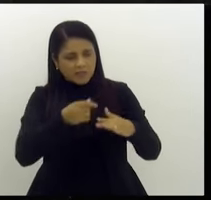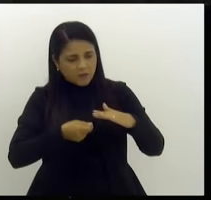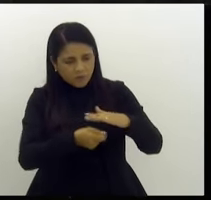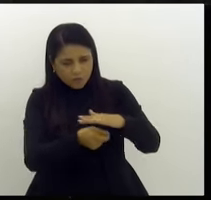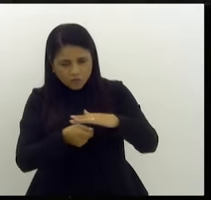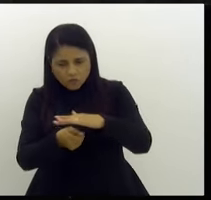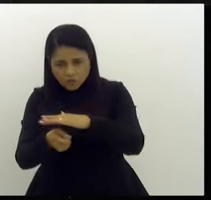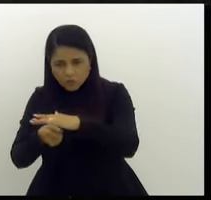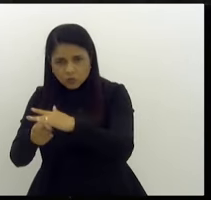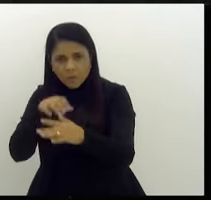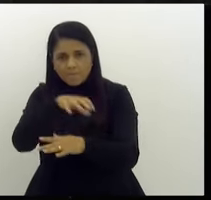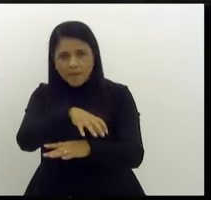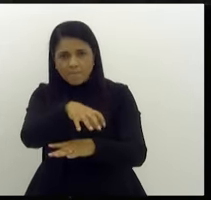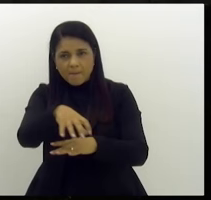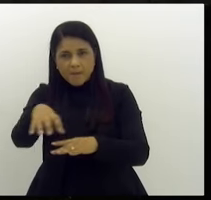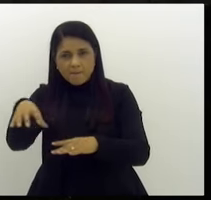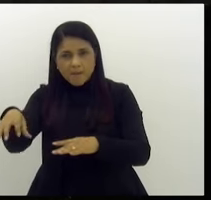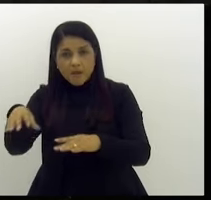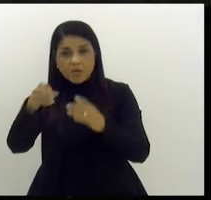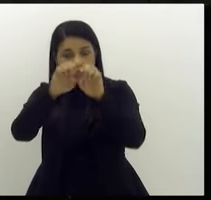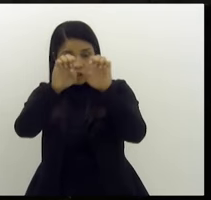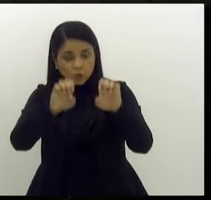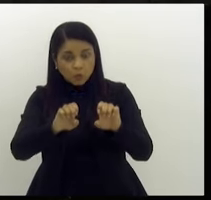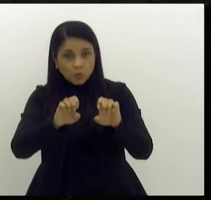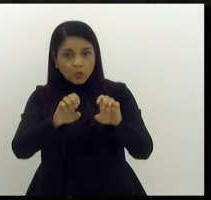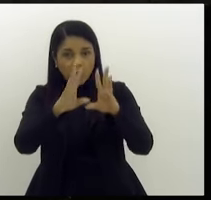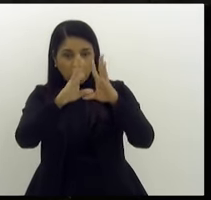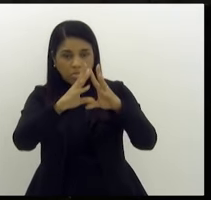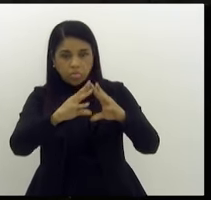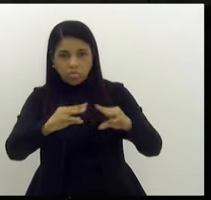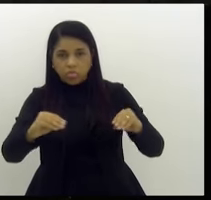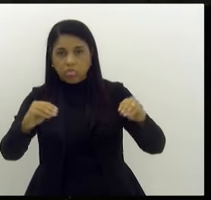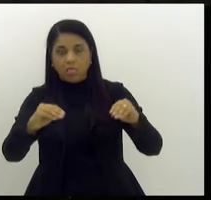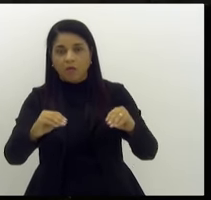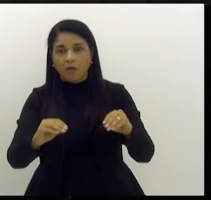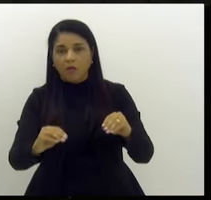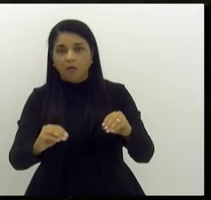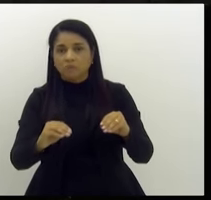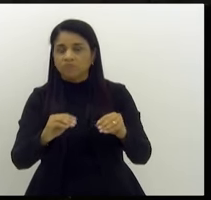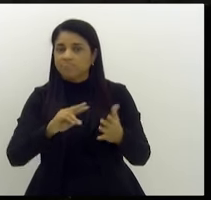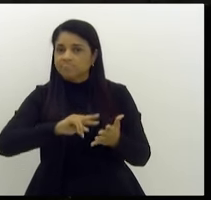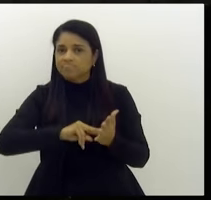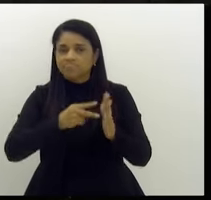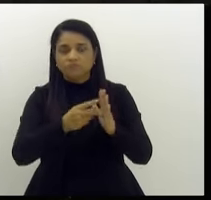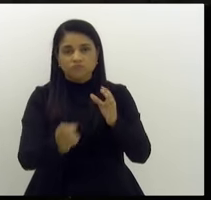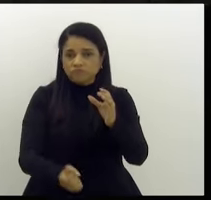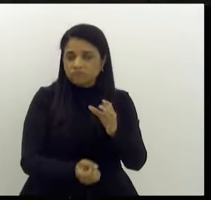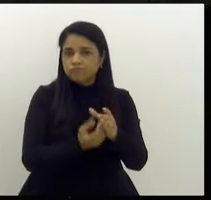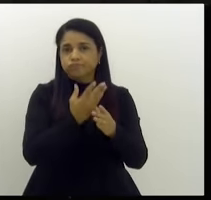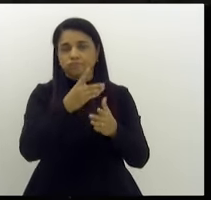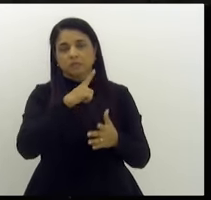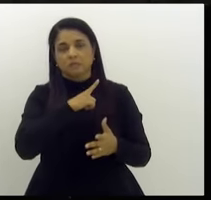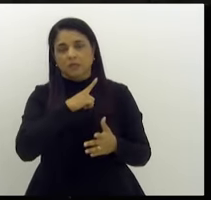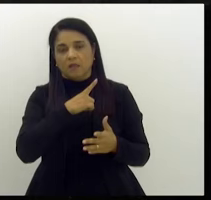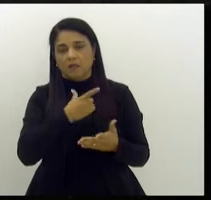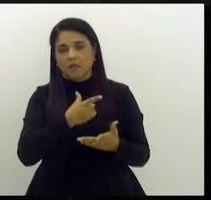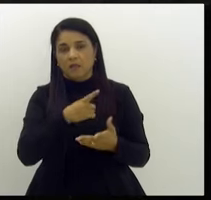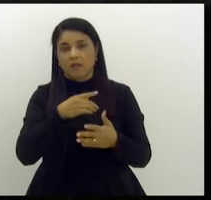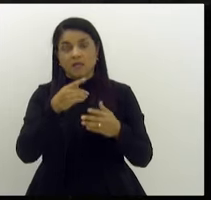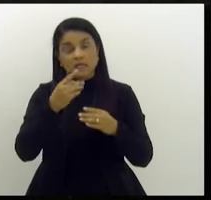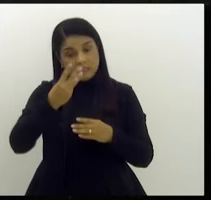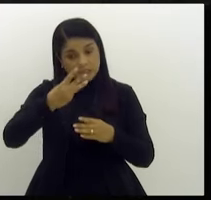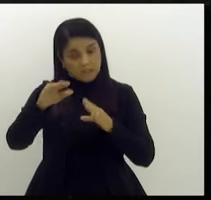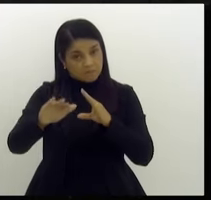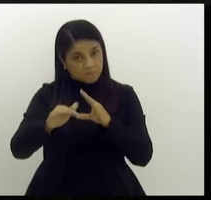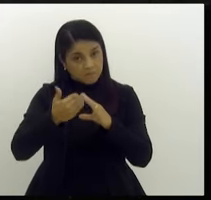sendo desmontada a estrutura de origem né O que dá sentido aqueles Fundos tem uma terceira mensagem